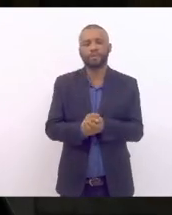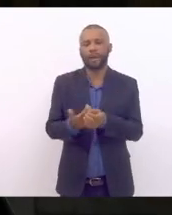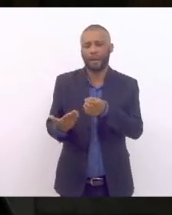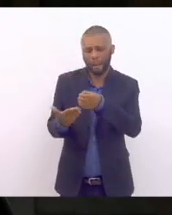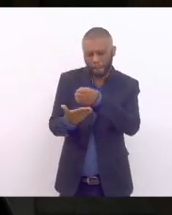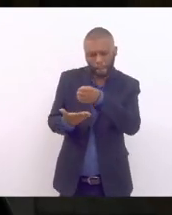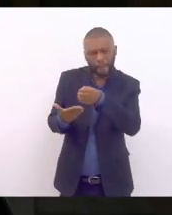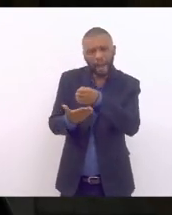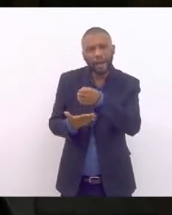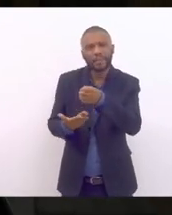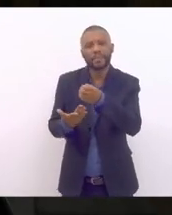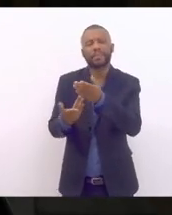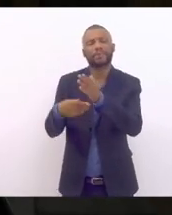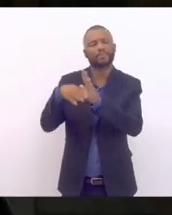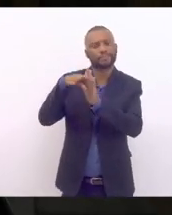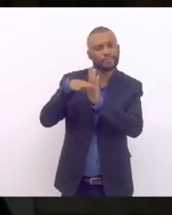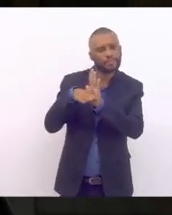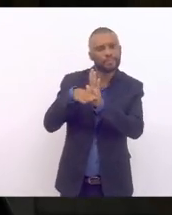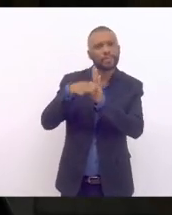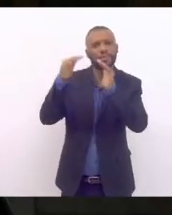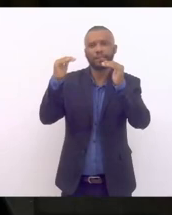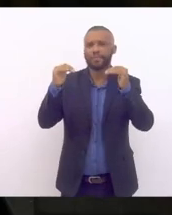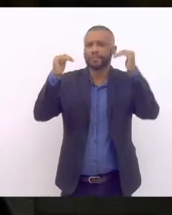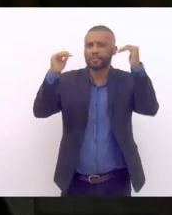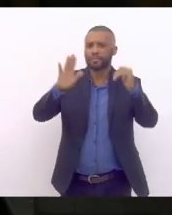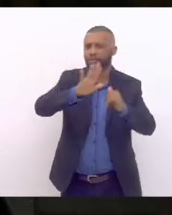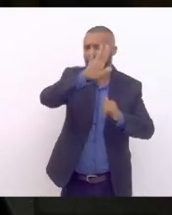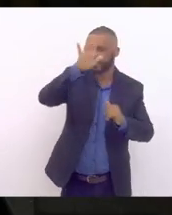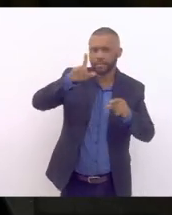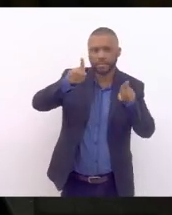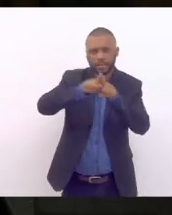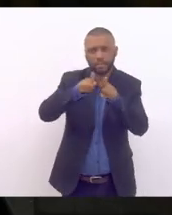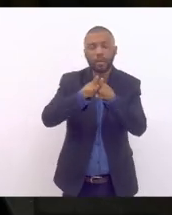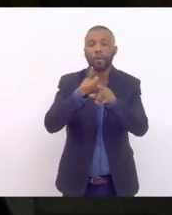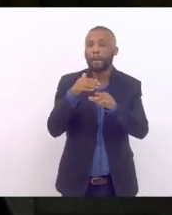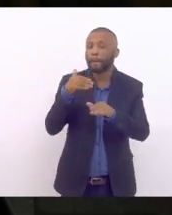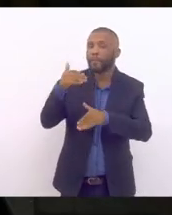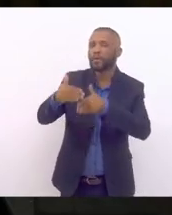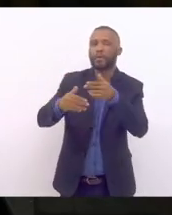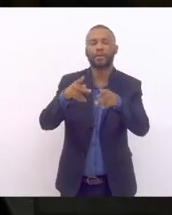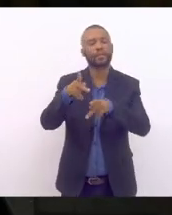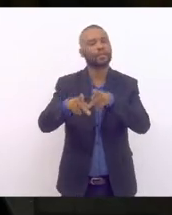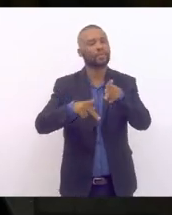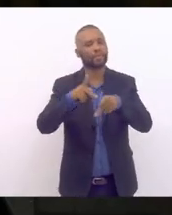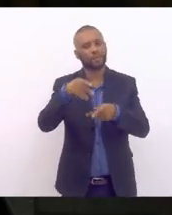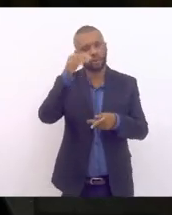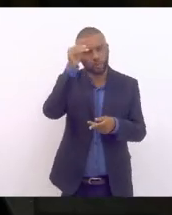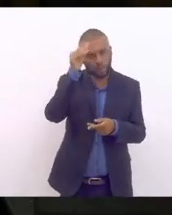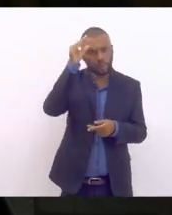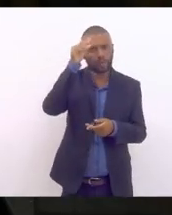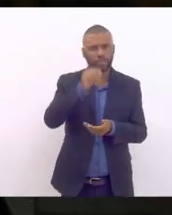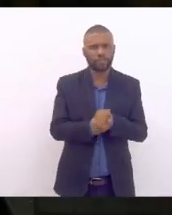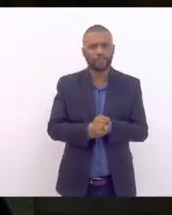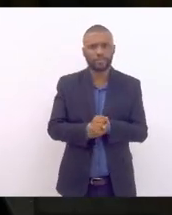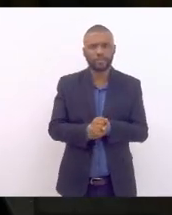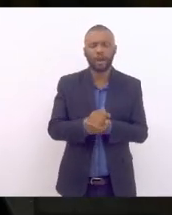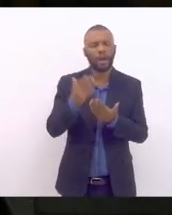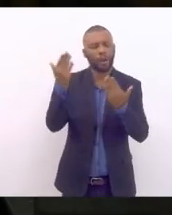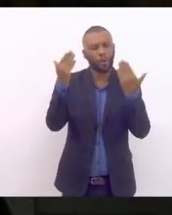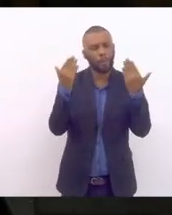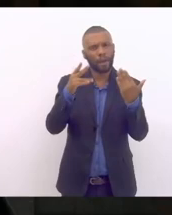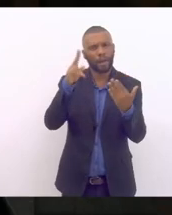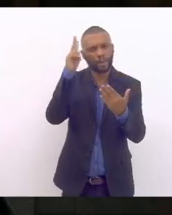que o princípio da soberania nacional e o próprio processo civilizatório o que se olharmos para a história da